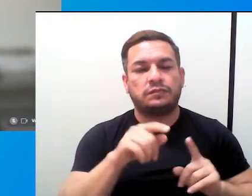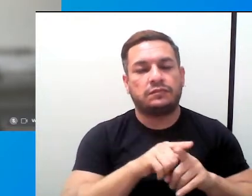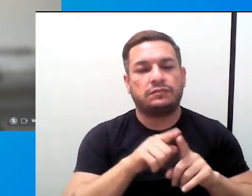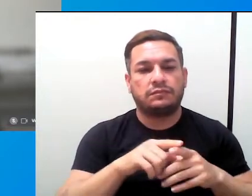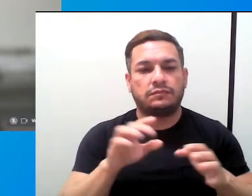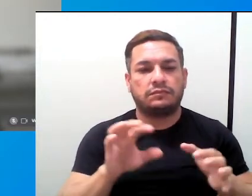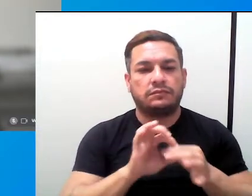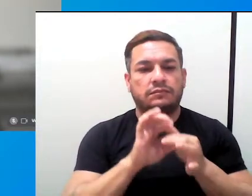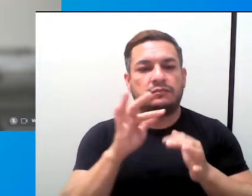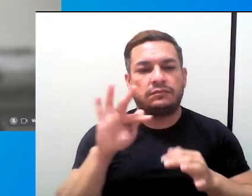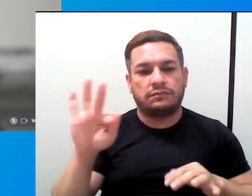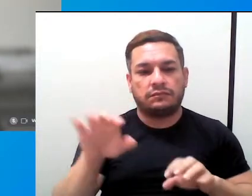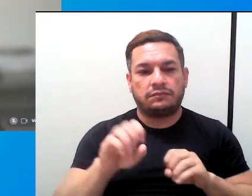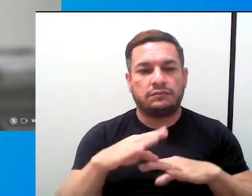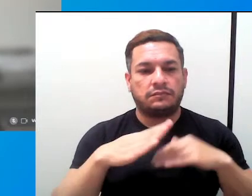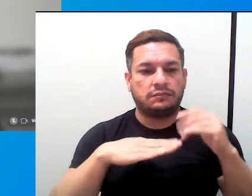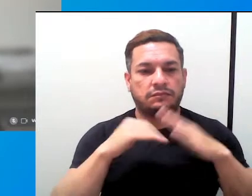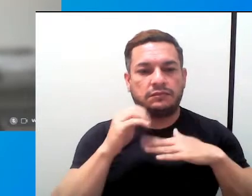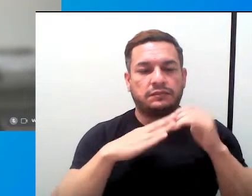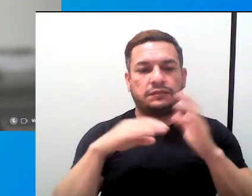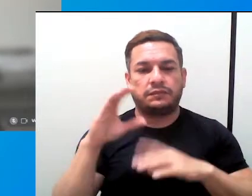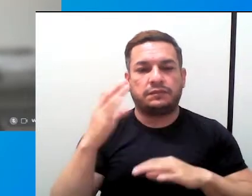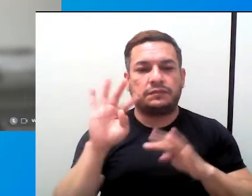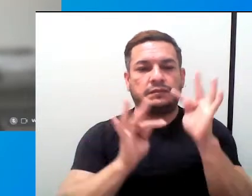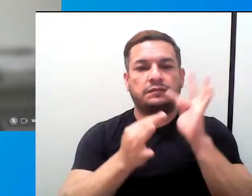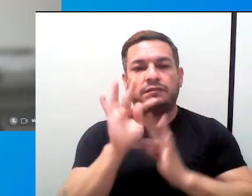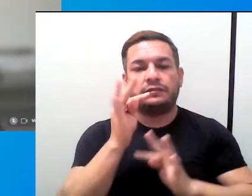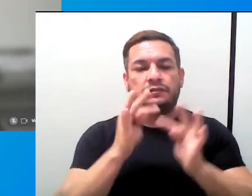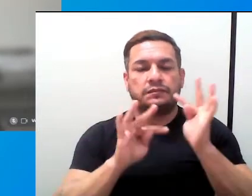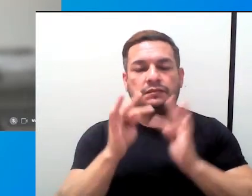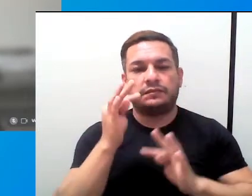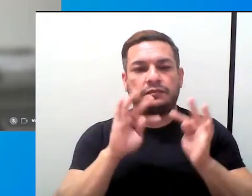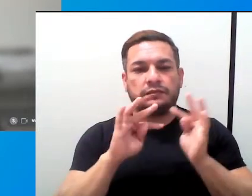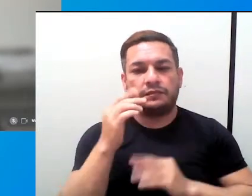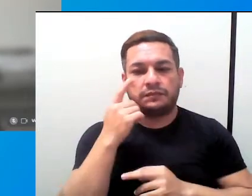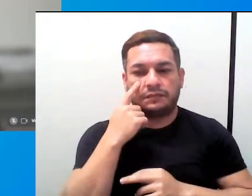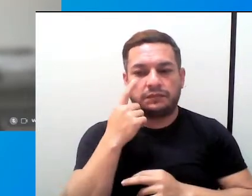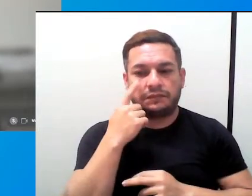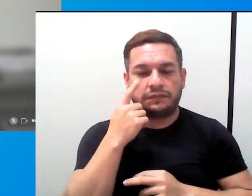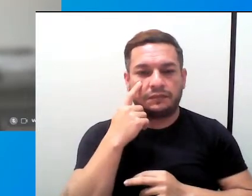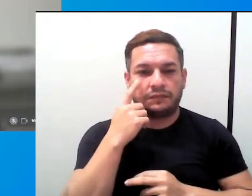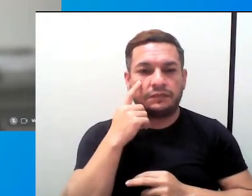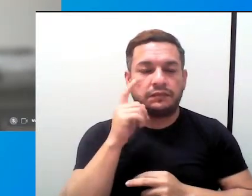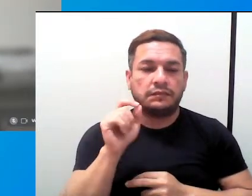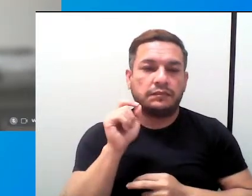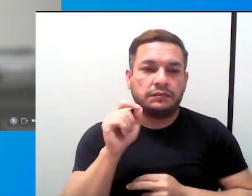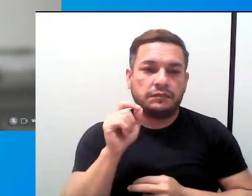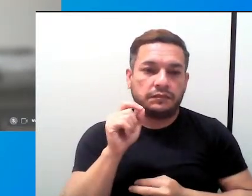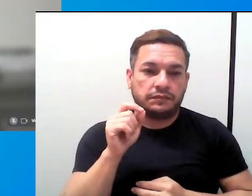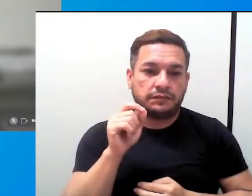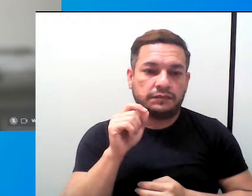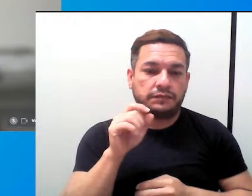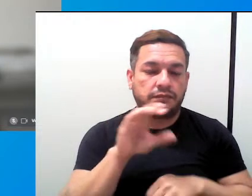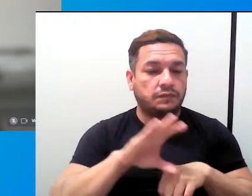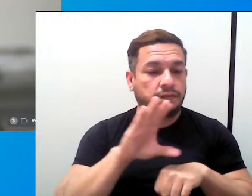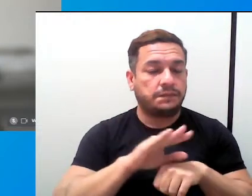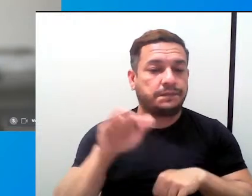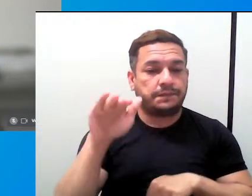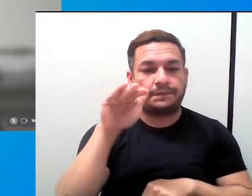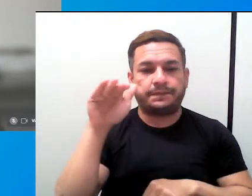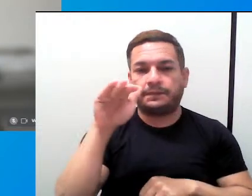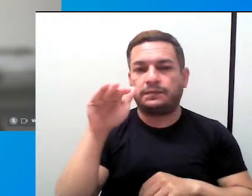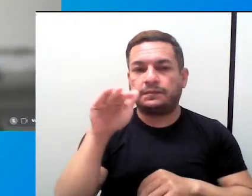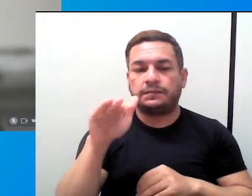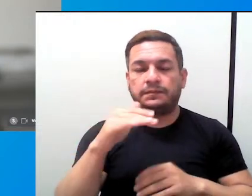federal de educação profissional, científica e tecnológica com a curricularização da extensão em seus cursos superiores.